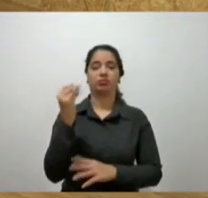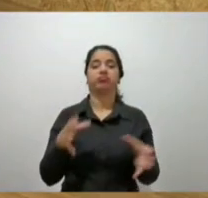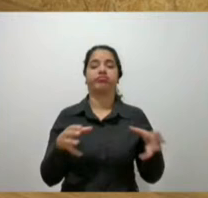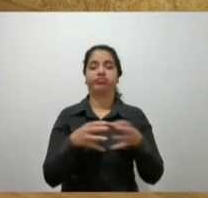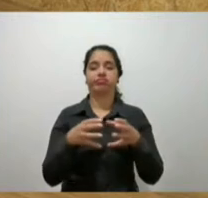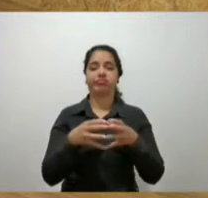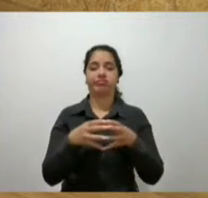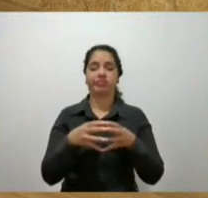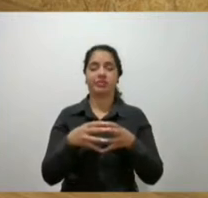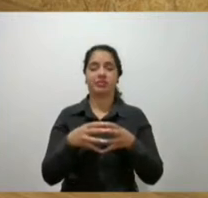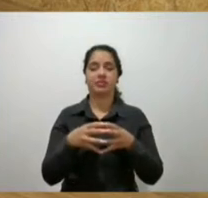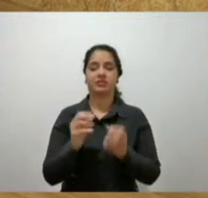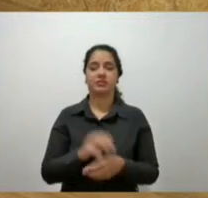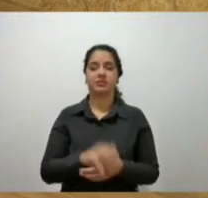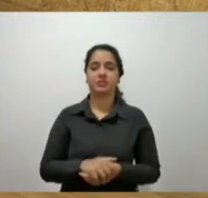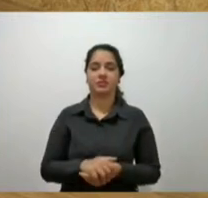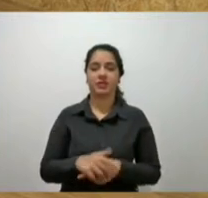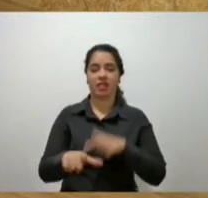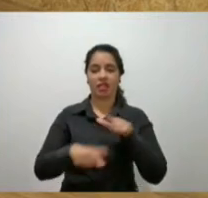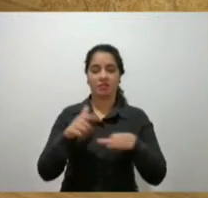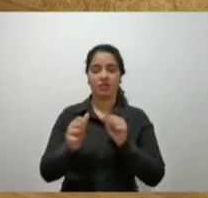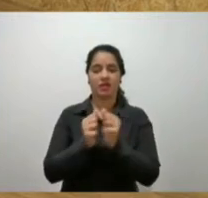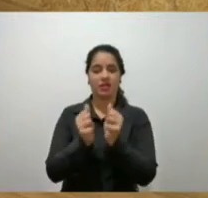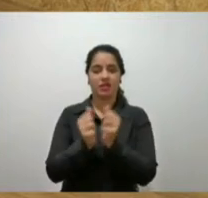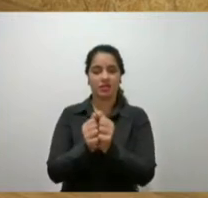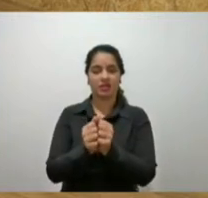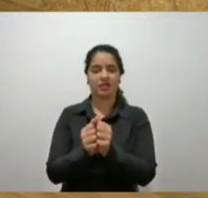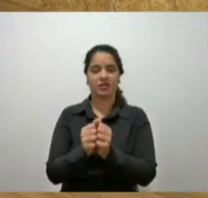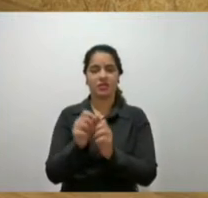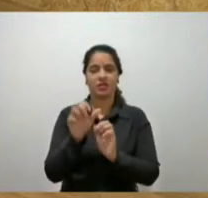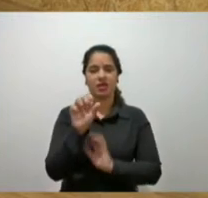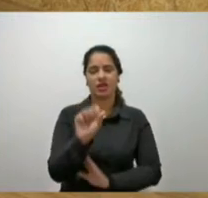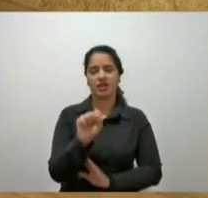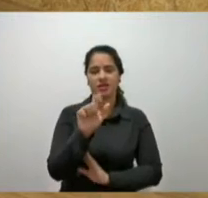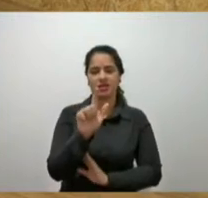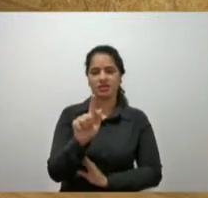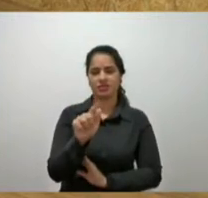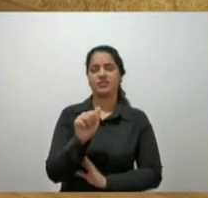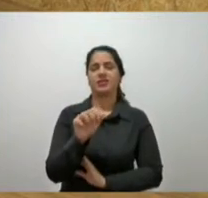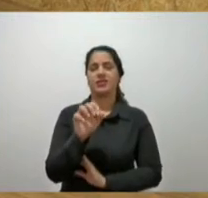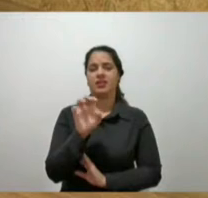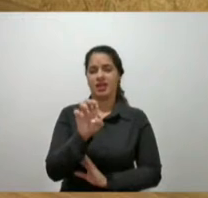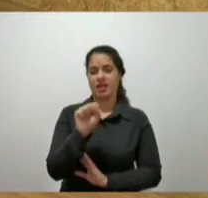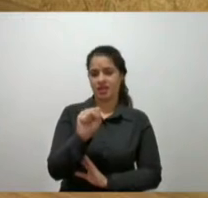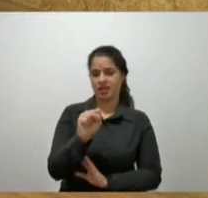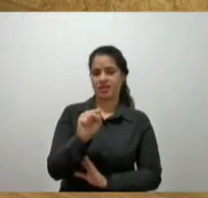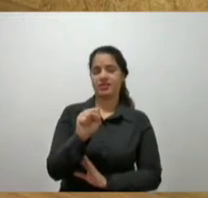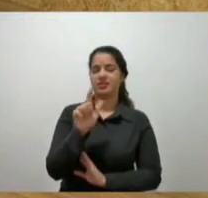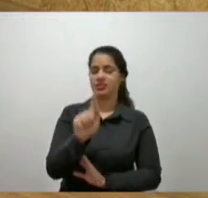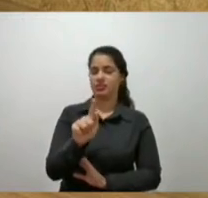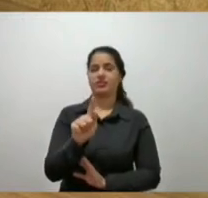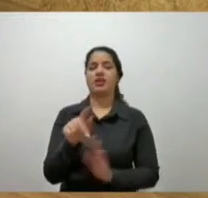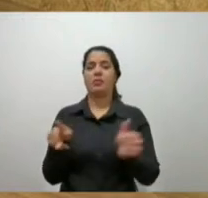DNA, da cultura da pessoa. Sabe? A pessoa pode dizer assim, olha, não sei bem o que é esse ESG, não, mas eu trato bem meus clientes, penso no meio ambiente, penso na